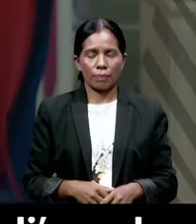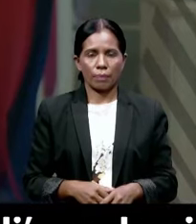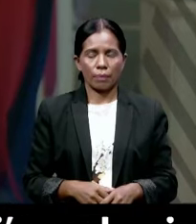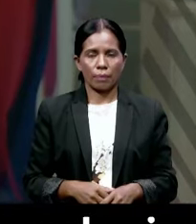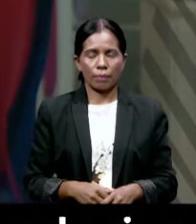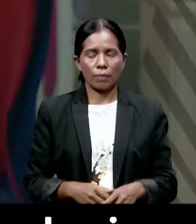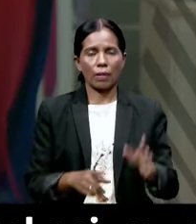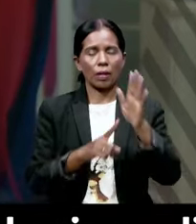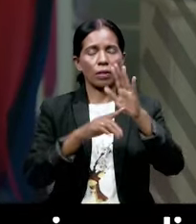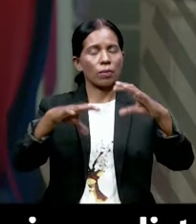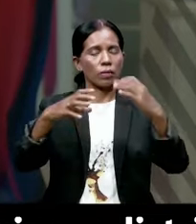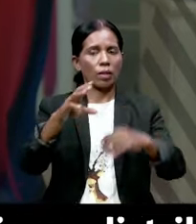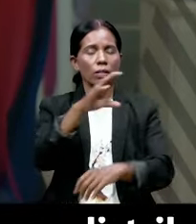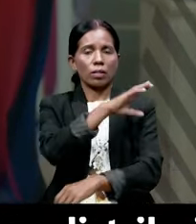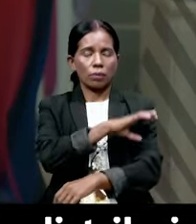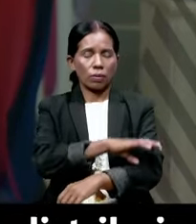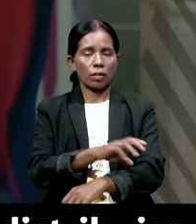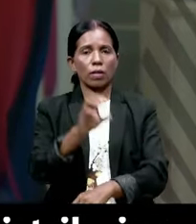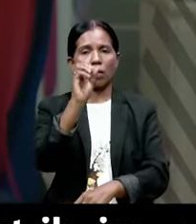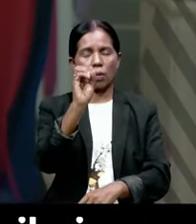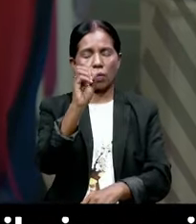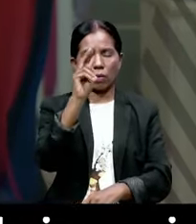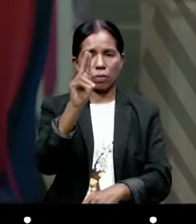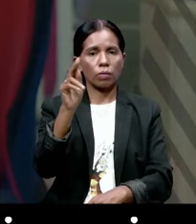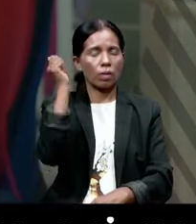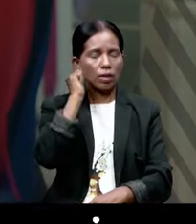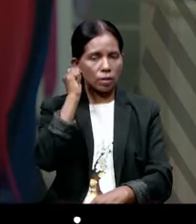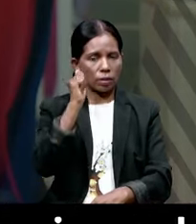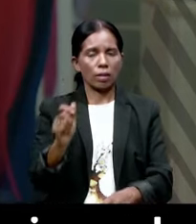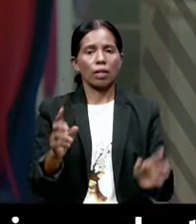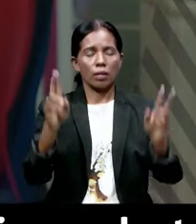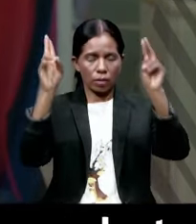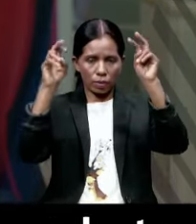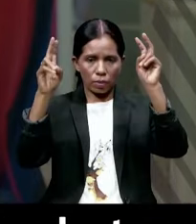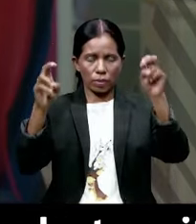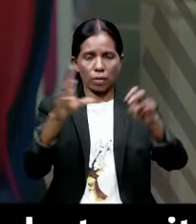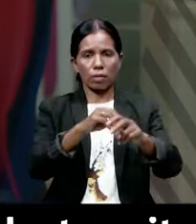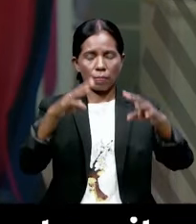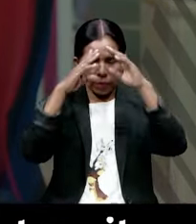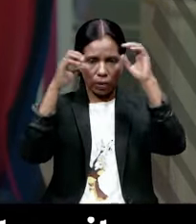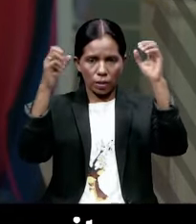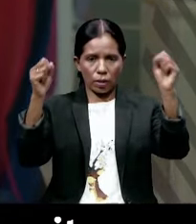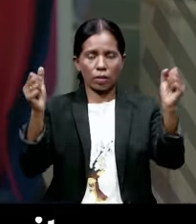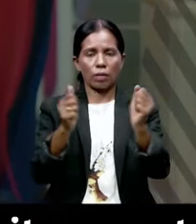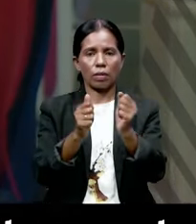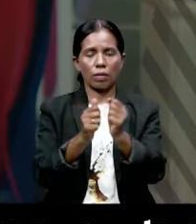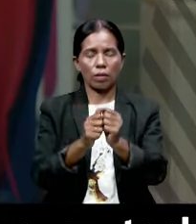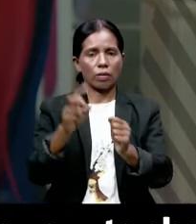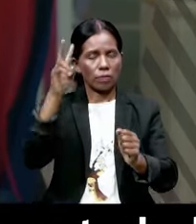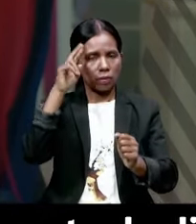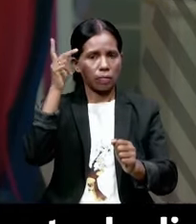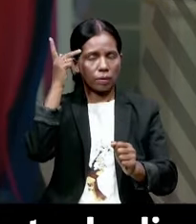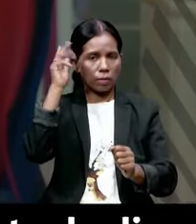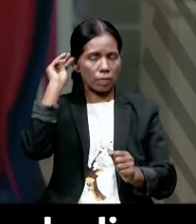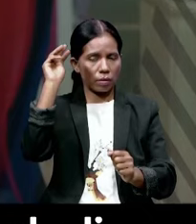Reforma do Conselho de Segurança das Nações Unidas no assunto ASEAN sai tema de discussão entre Presidente da República e